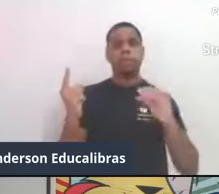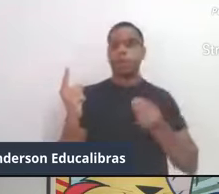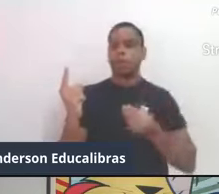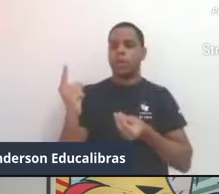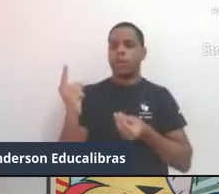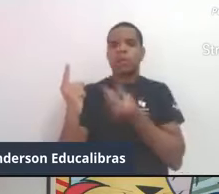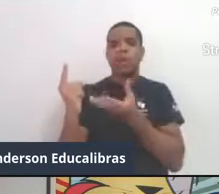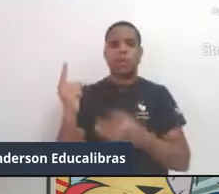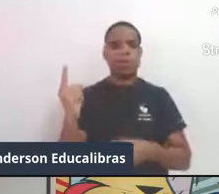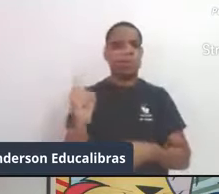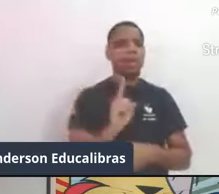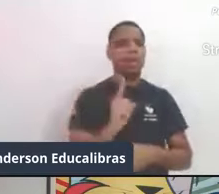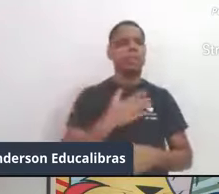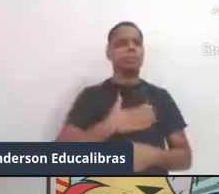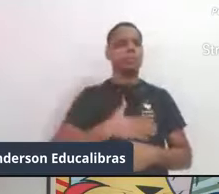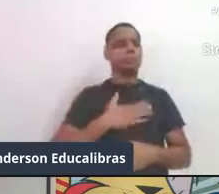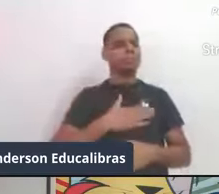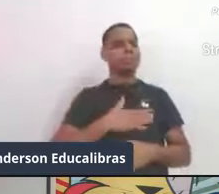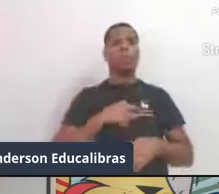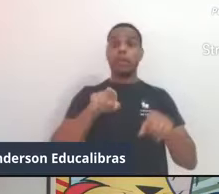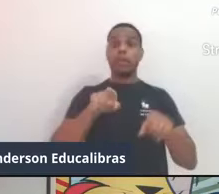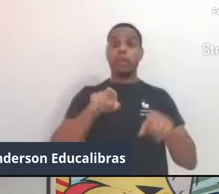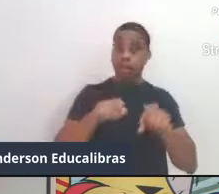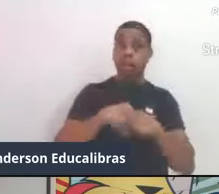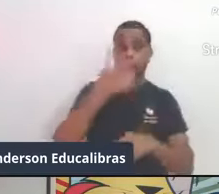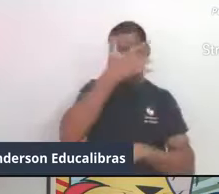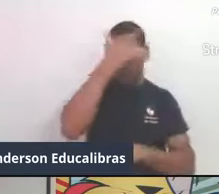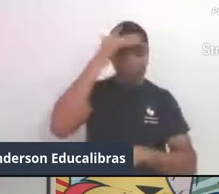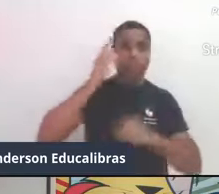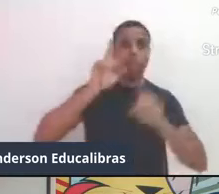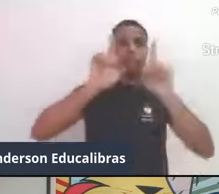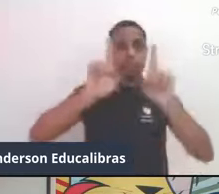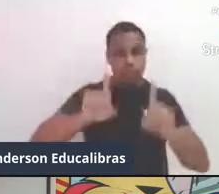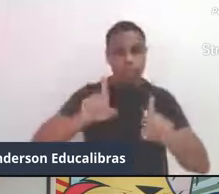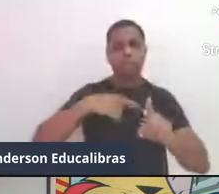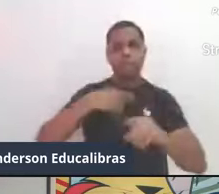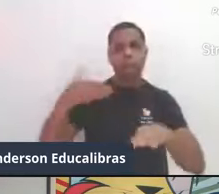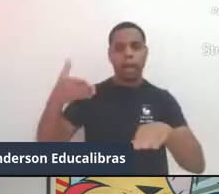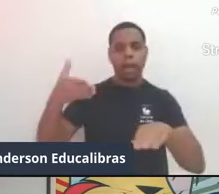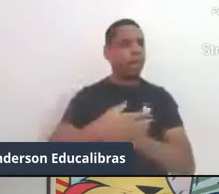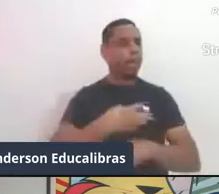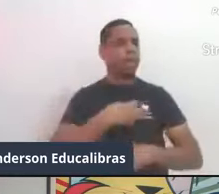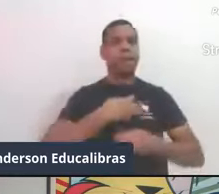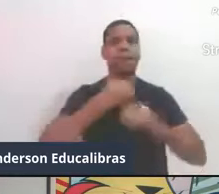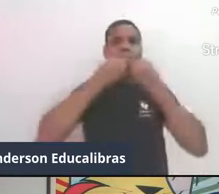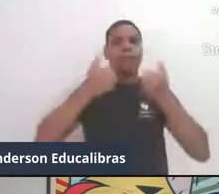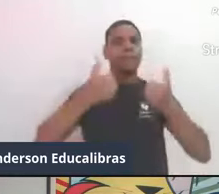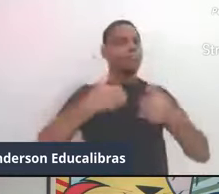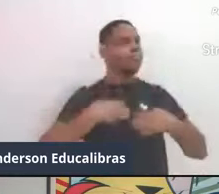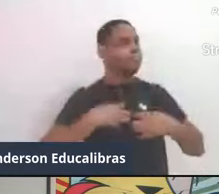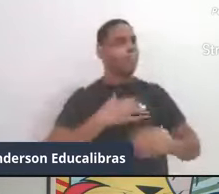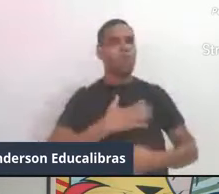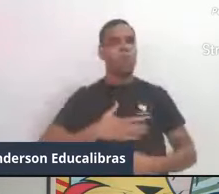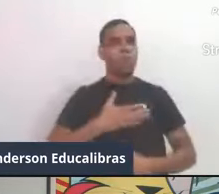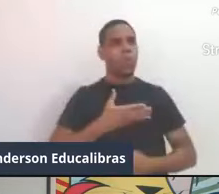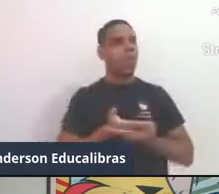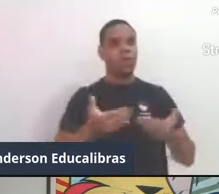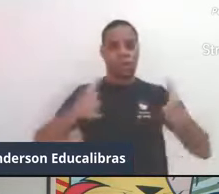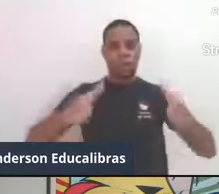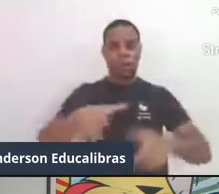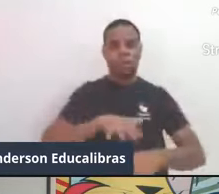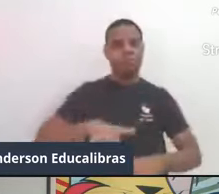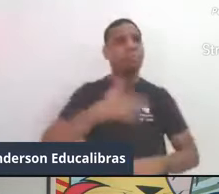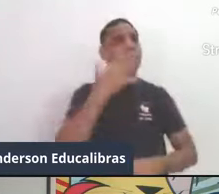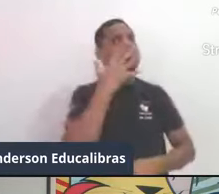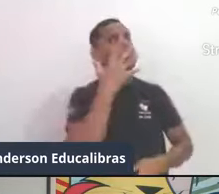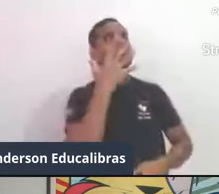com deficiência. Para nós isso é fundamental e isso é parte de todo um processo, obviamente.